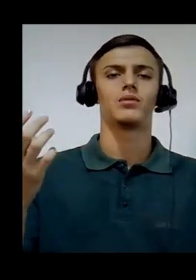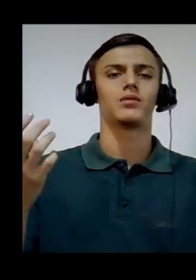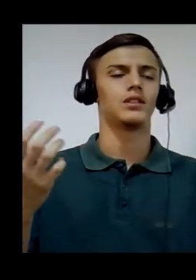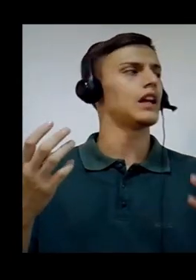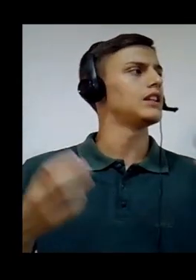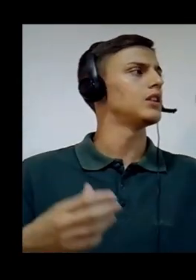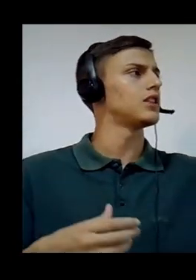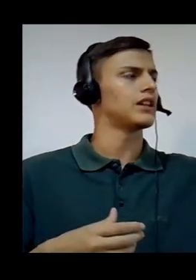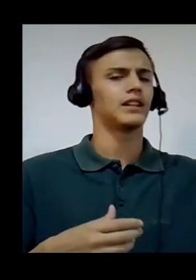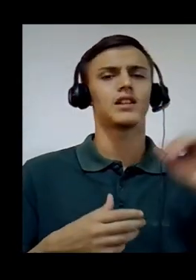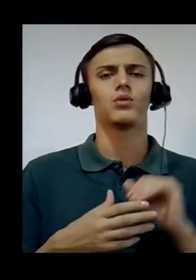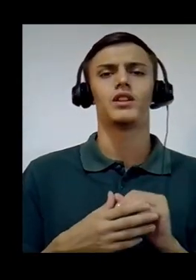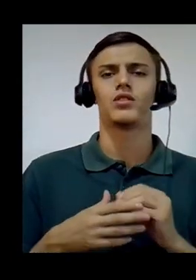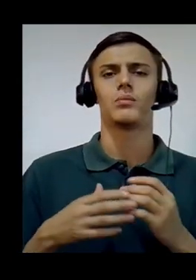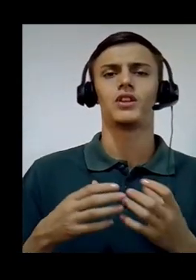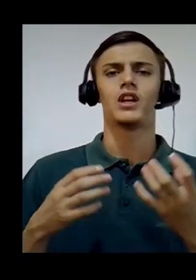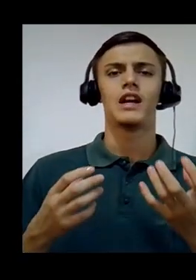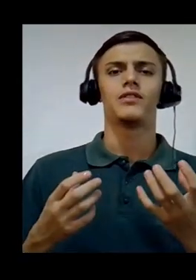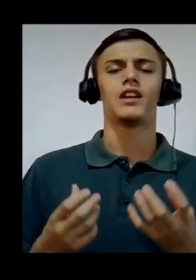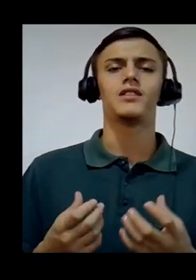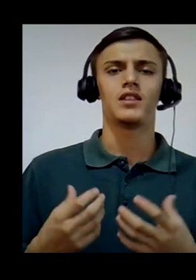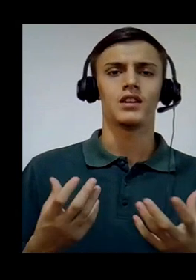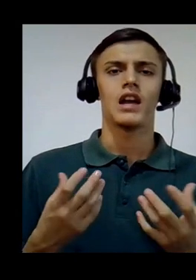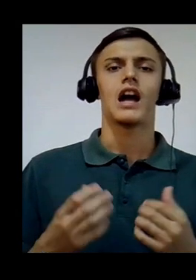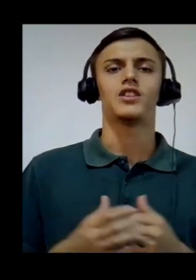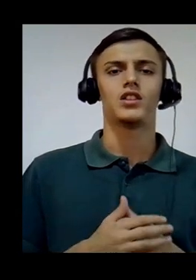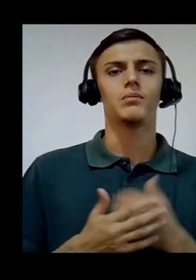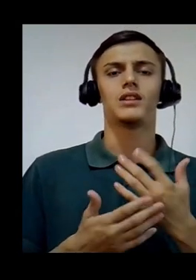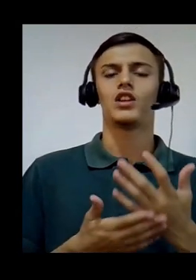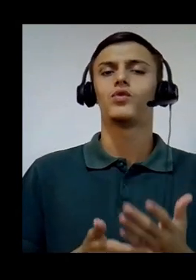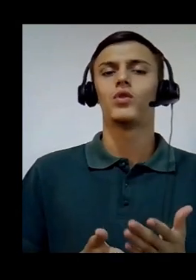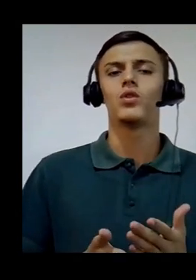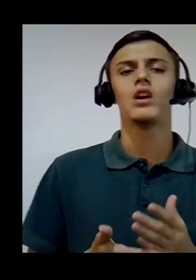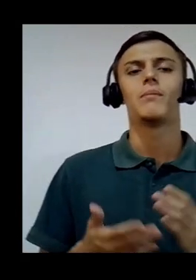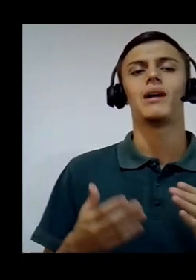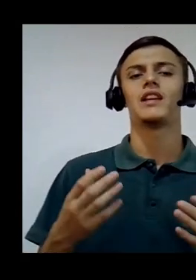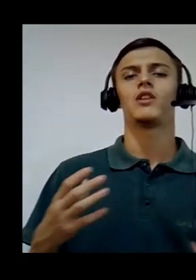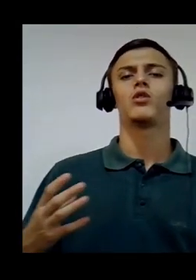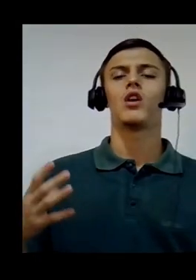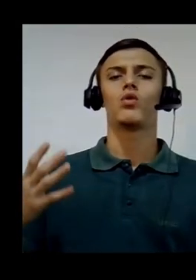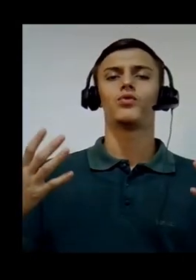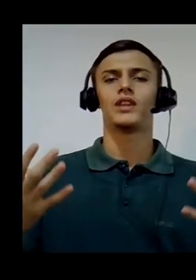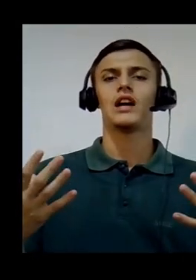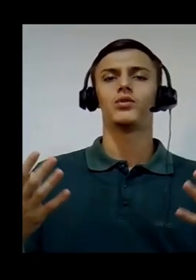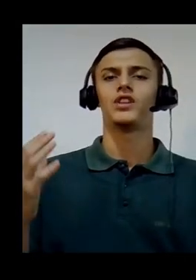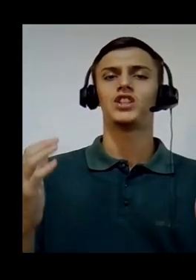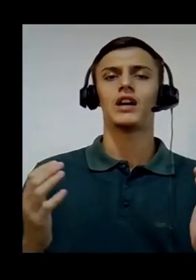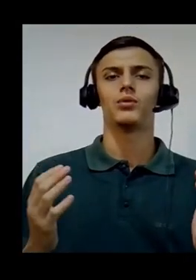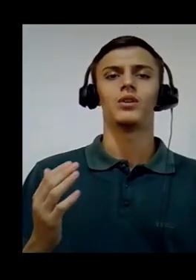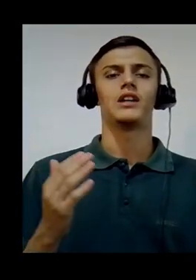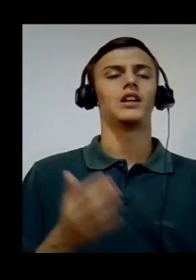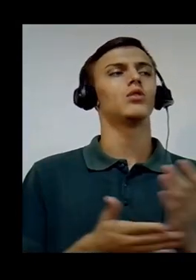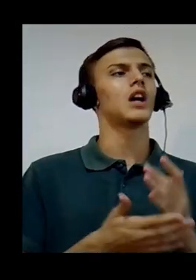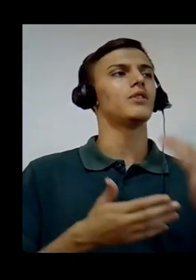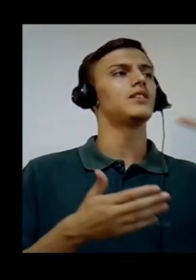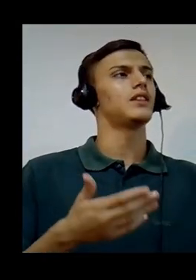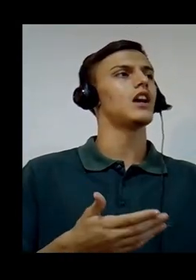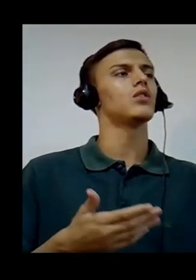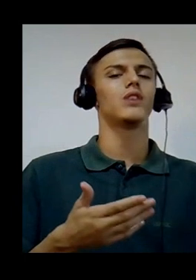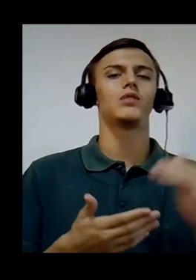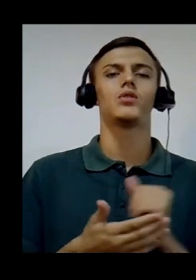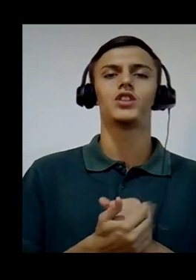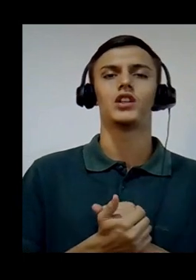locais abertos, né? Ali dentro das caldeiras, normalmente, tem sim a chama, tem o fogo, mas é em um local confinado, fechado, e nenhum